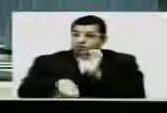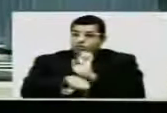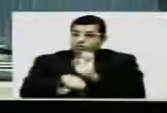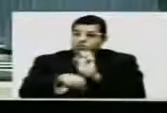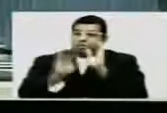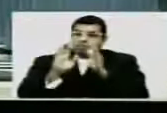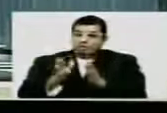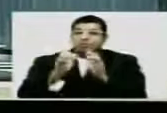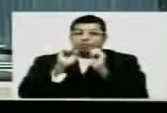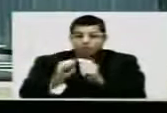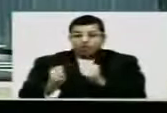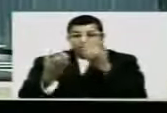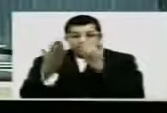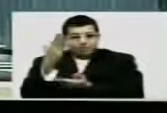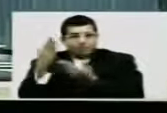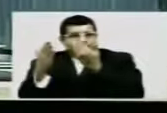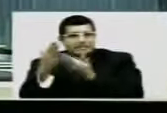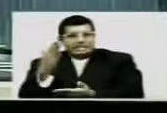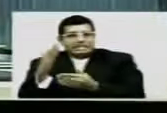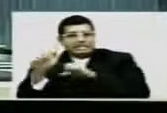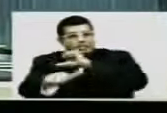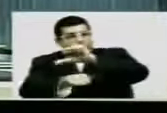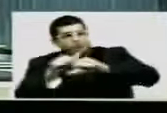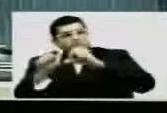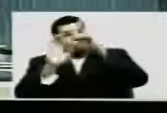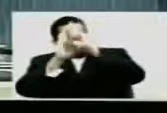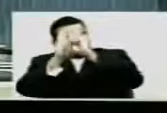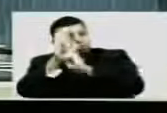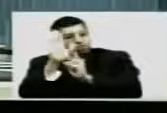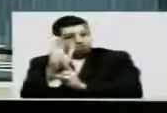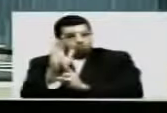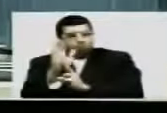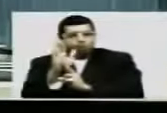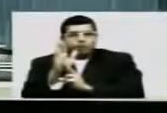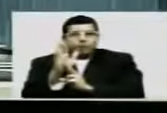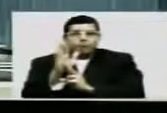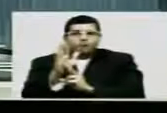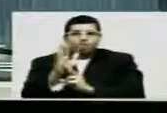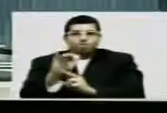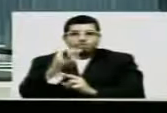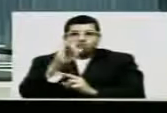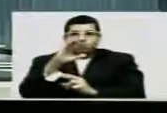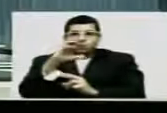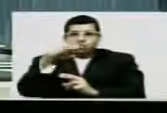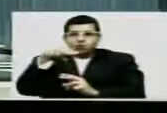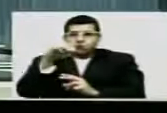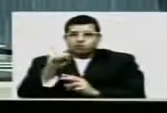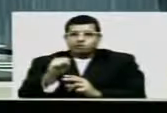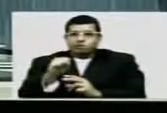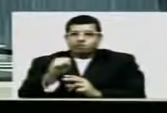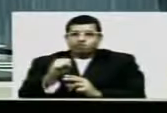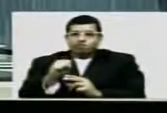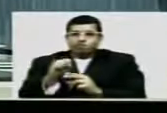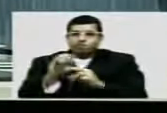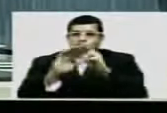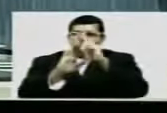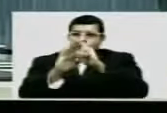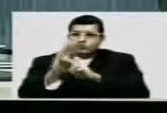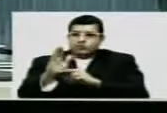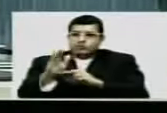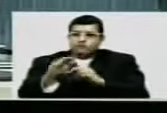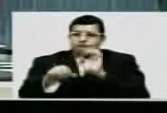estado do Amazonas perderá com a mudança nas regras de ICMS nas